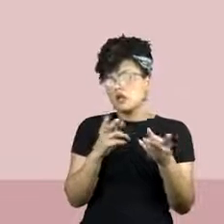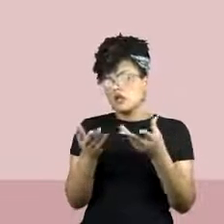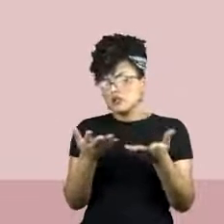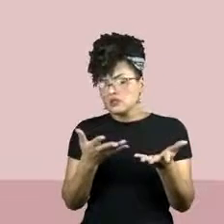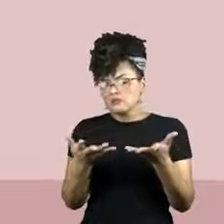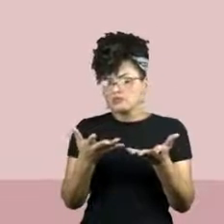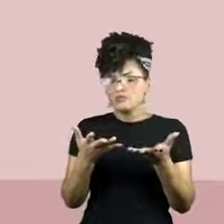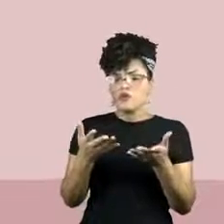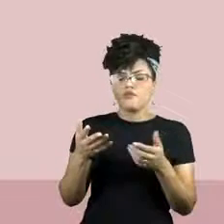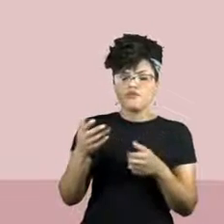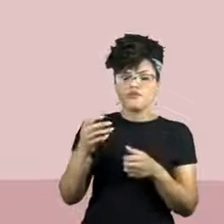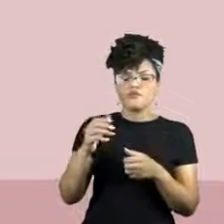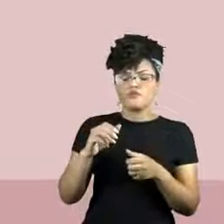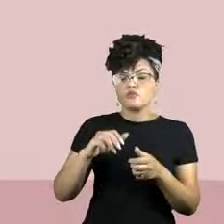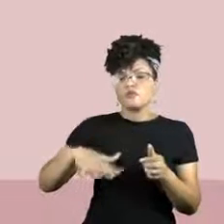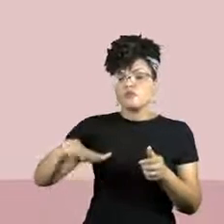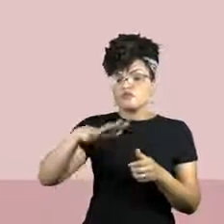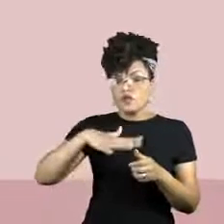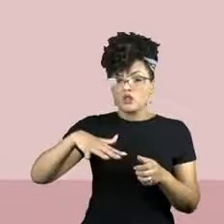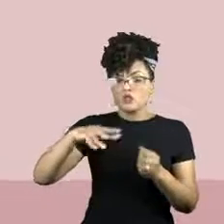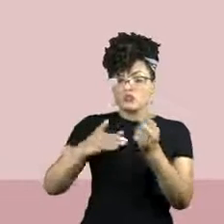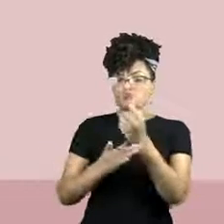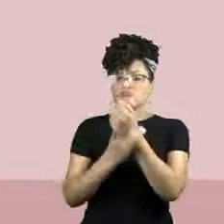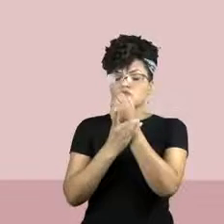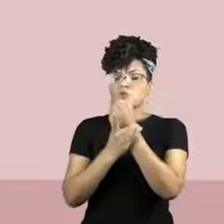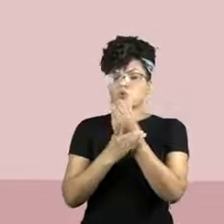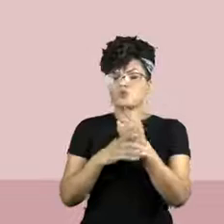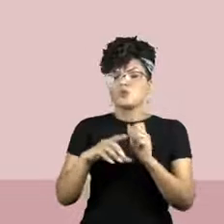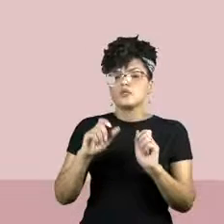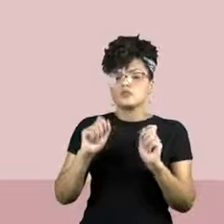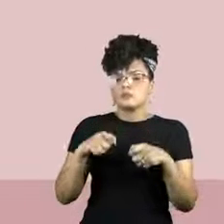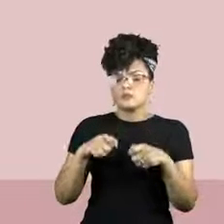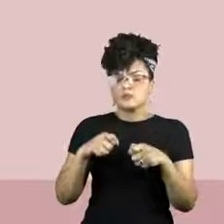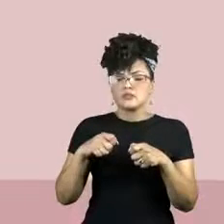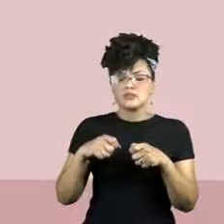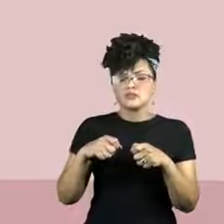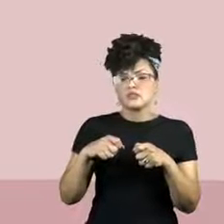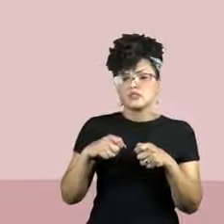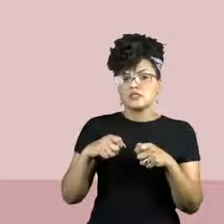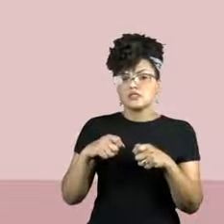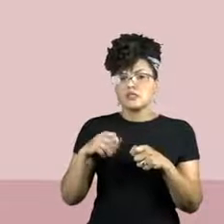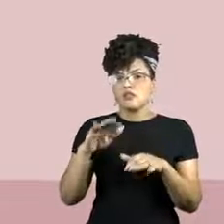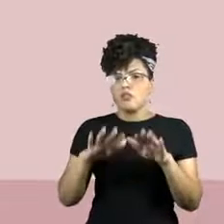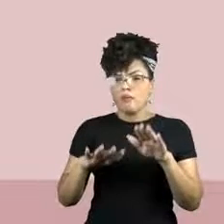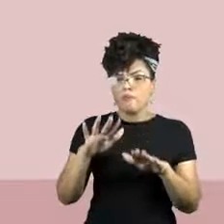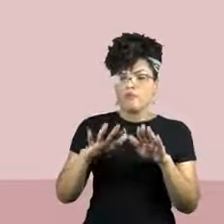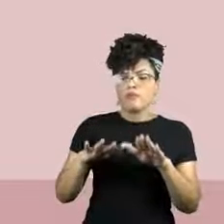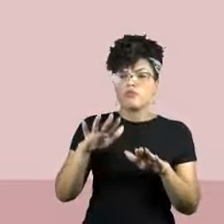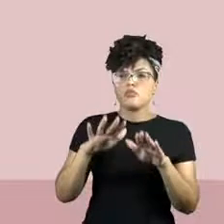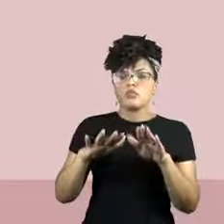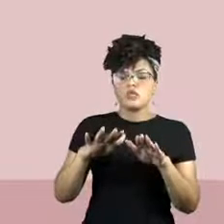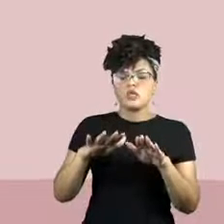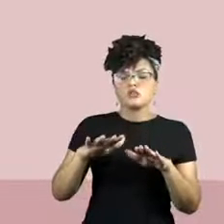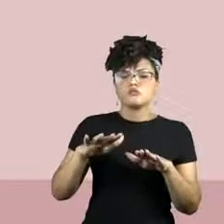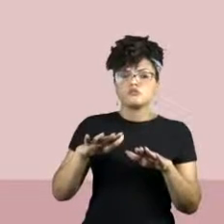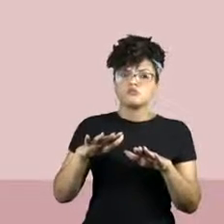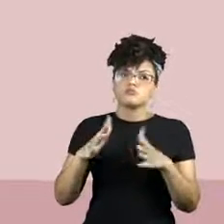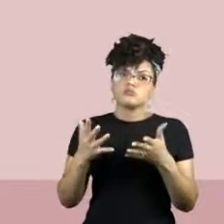de segurança necessário que precisa ser alcançado, e esse fator de segurança vai depender das condições pelas quais